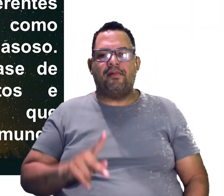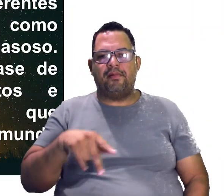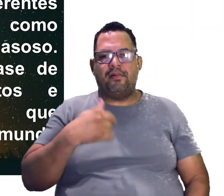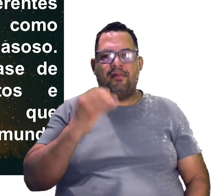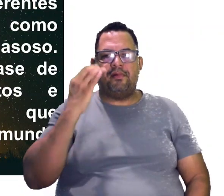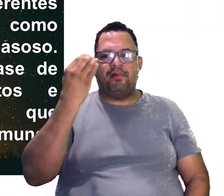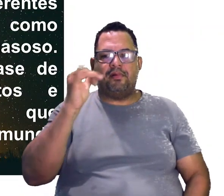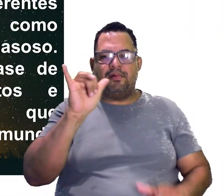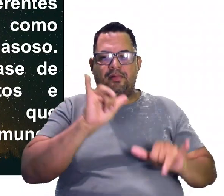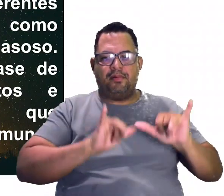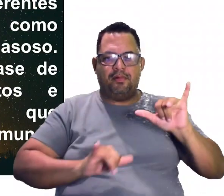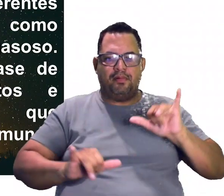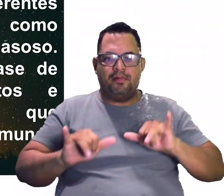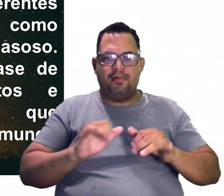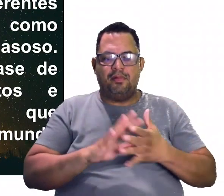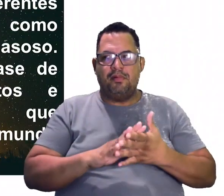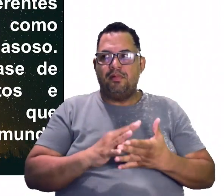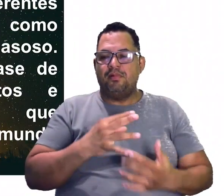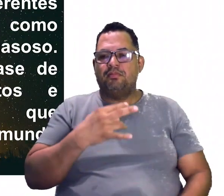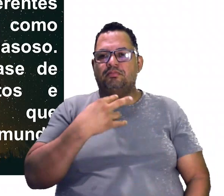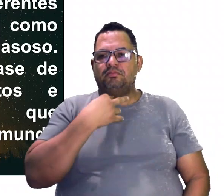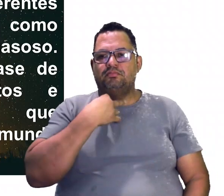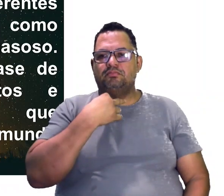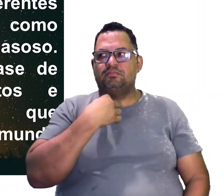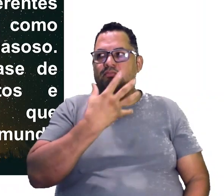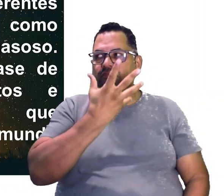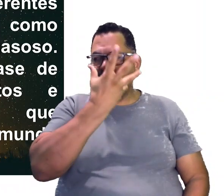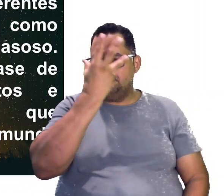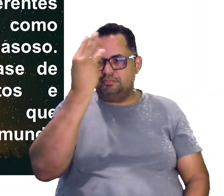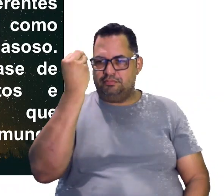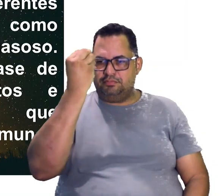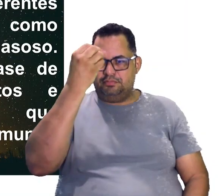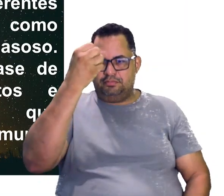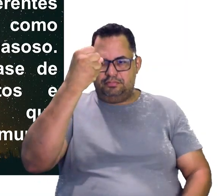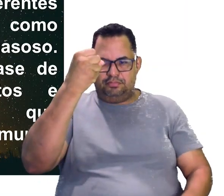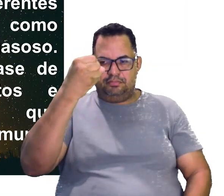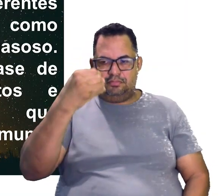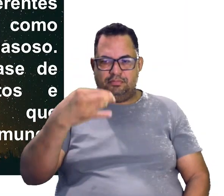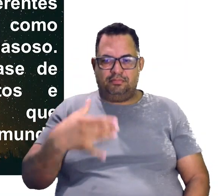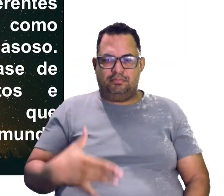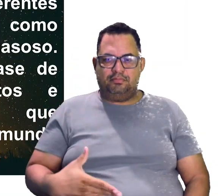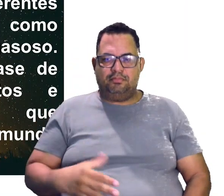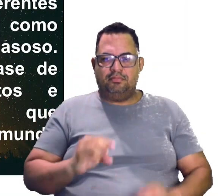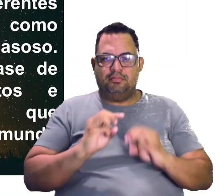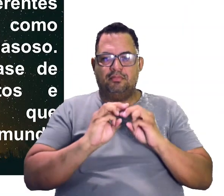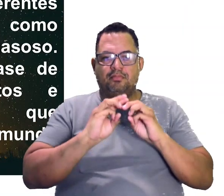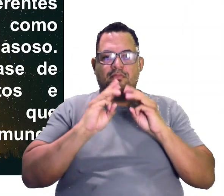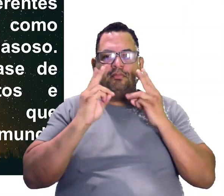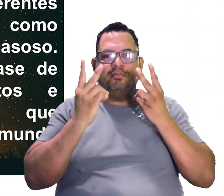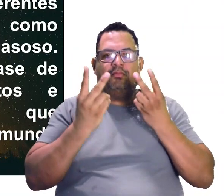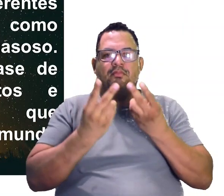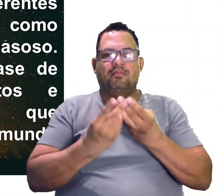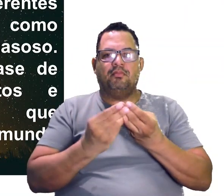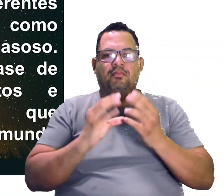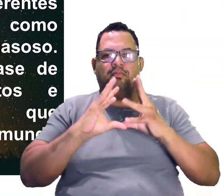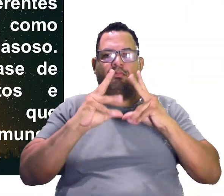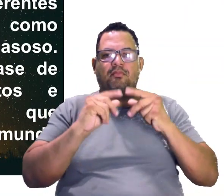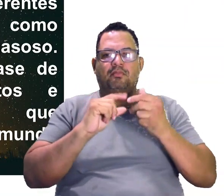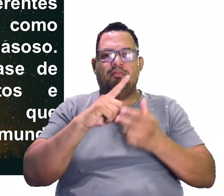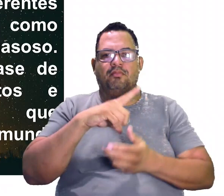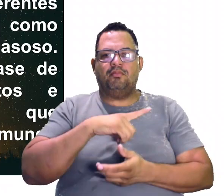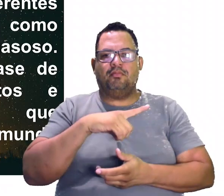todo, não podemos deixar de falar sobre matéria, né? Que matéria é tudo